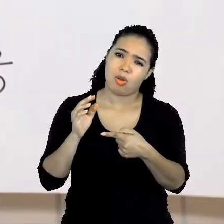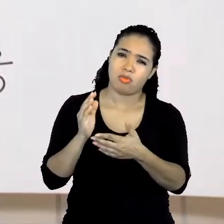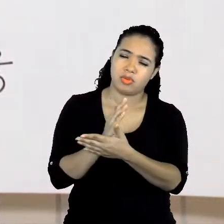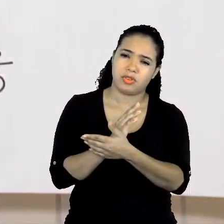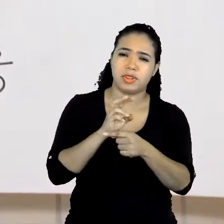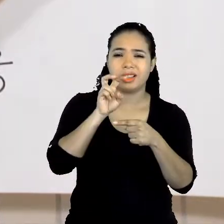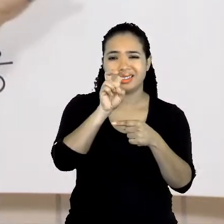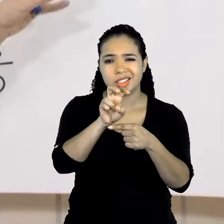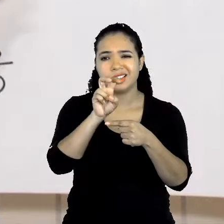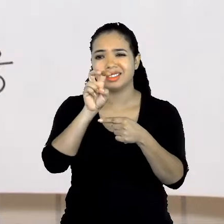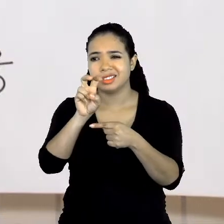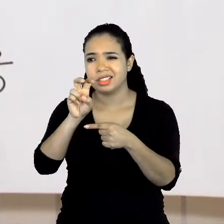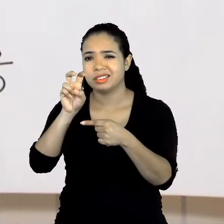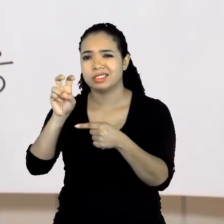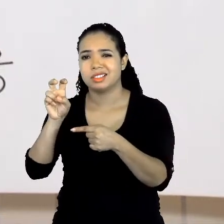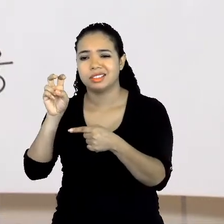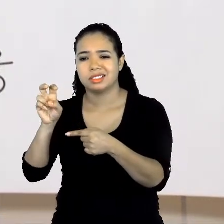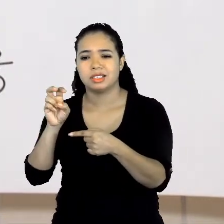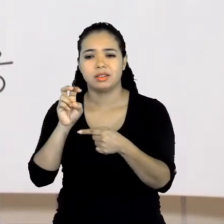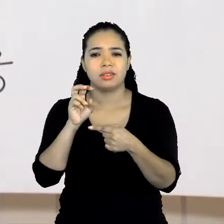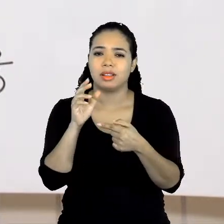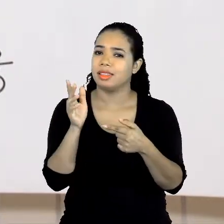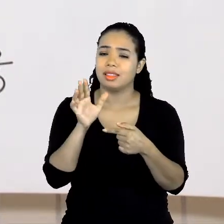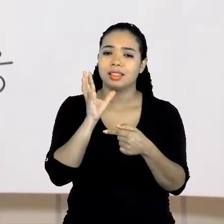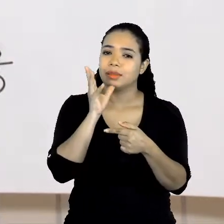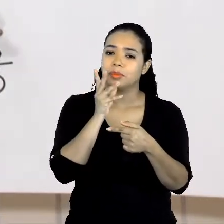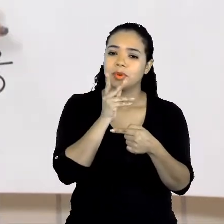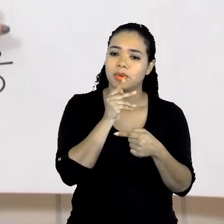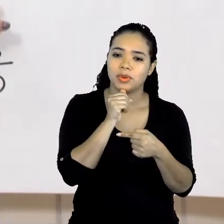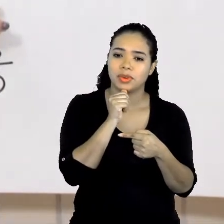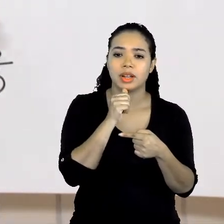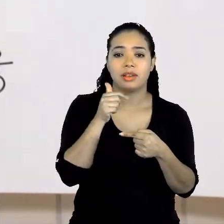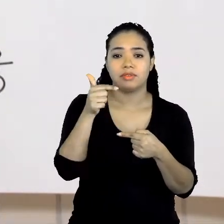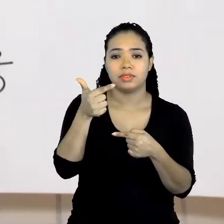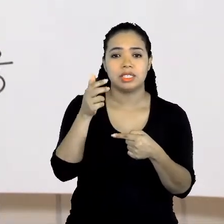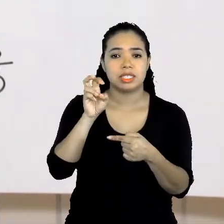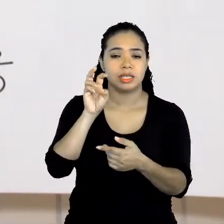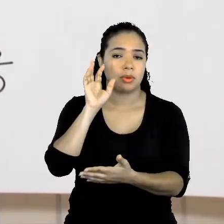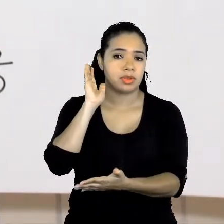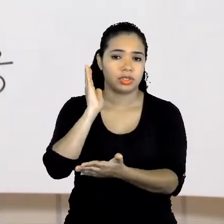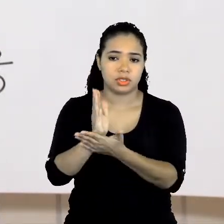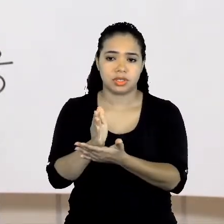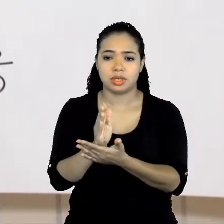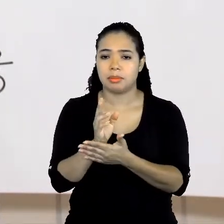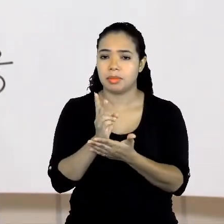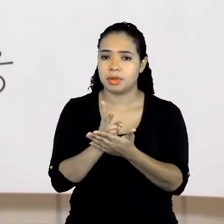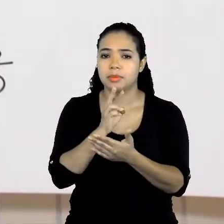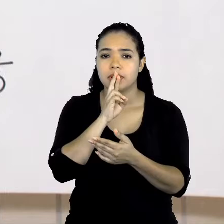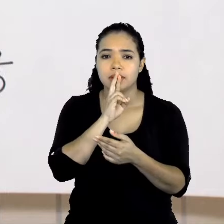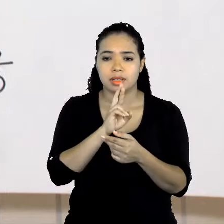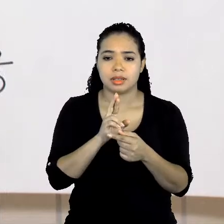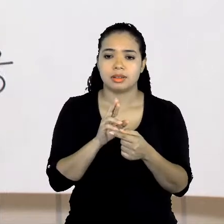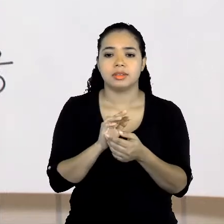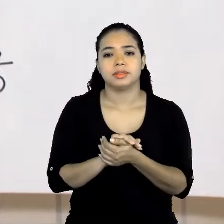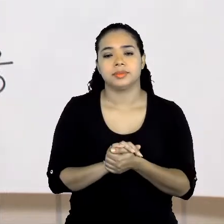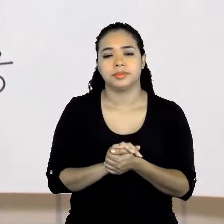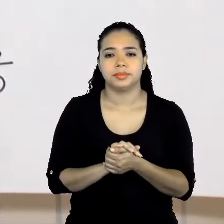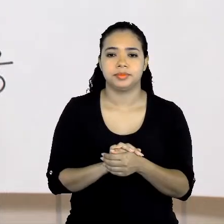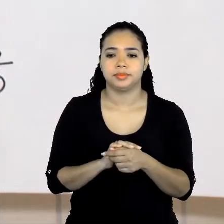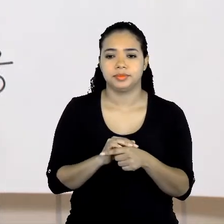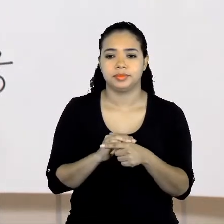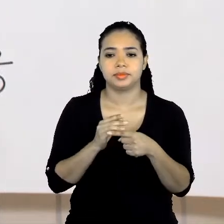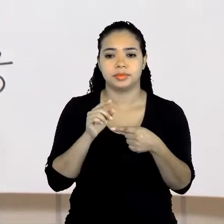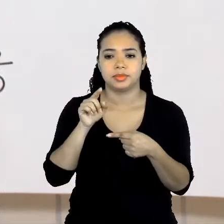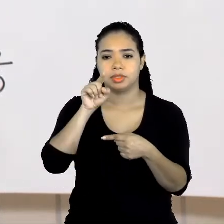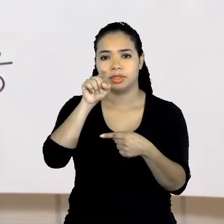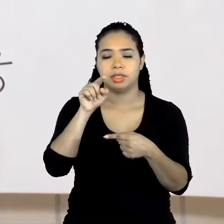fazer várias vezes por 5, 3 vezes a divisão por 5, iria encontrar esse mesmo resultado. Mas eu coloquei aqui o maior divisor